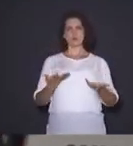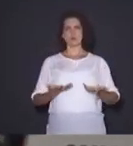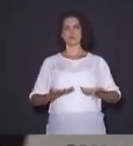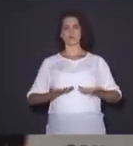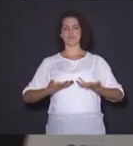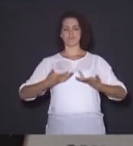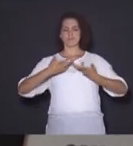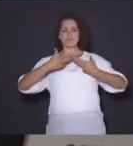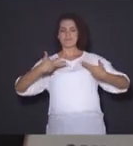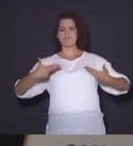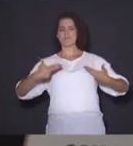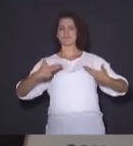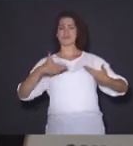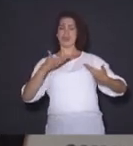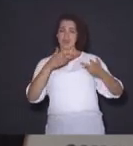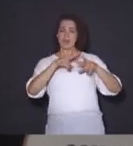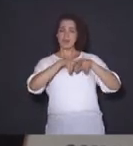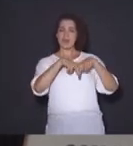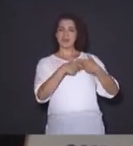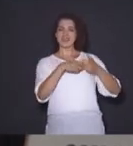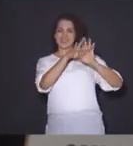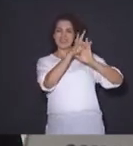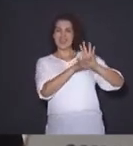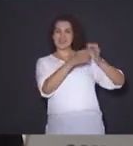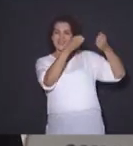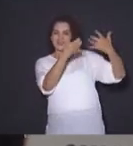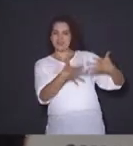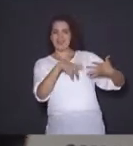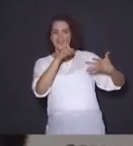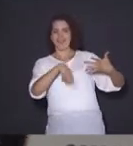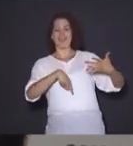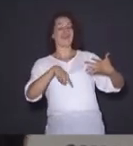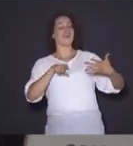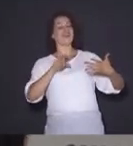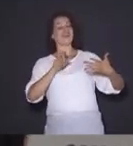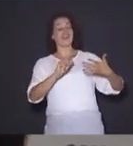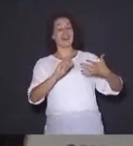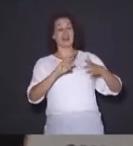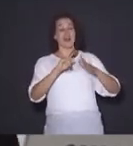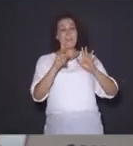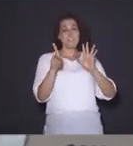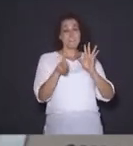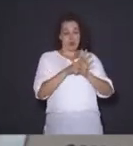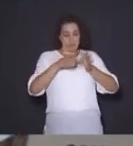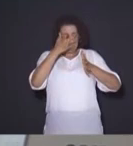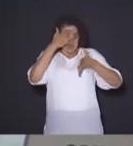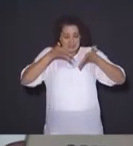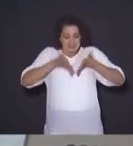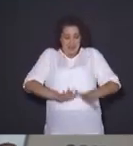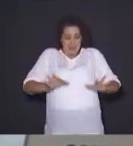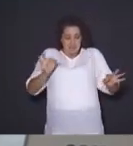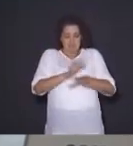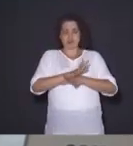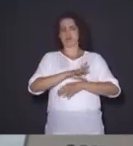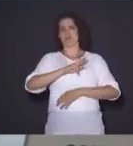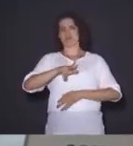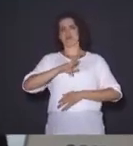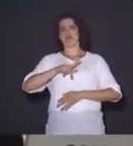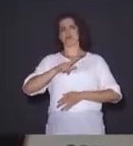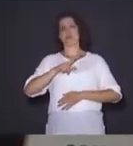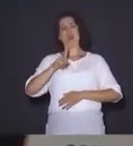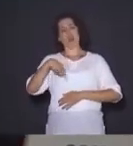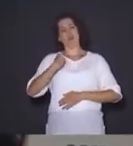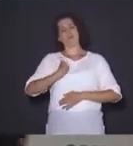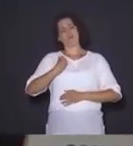é isso que a semana está dizendo pra gente que isso é construído isso não é inerente ao ser humano né eu trouxe aqui um exemplo